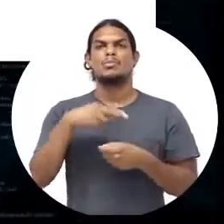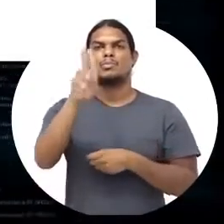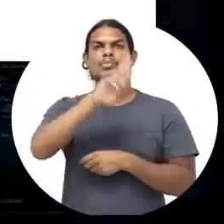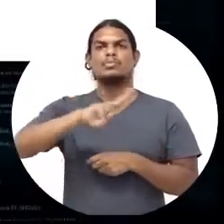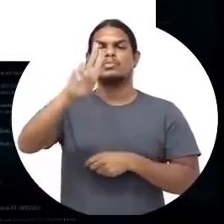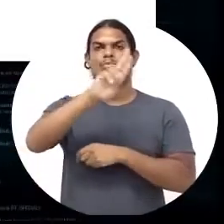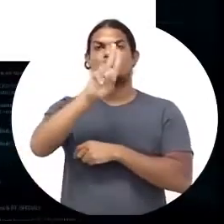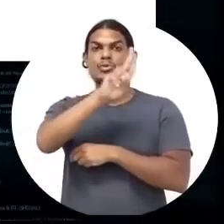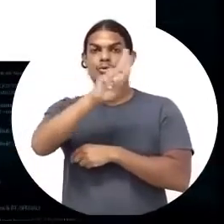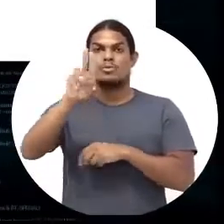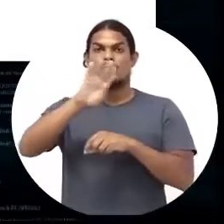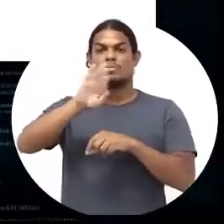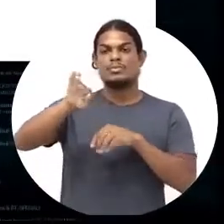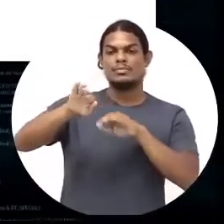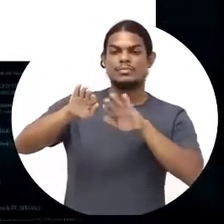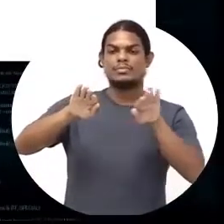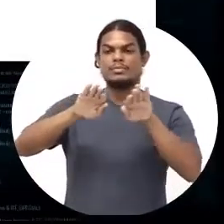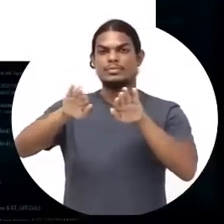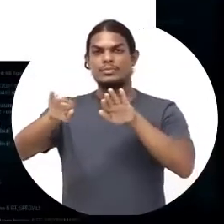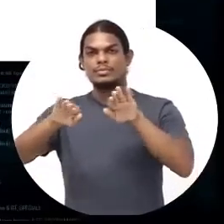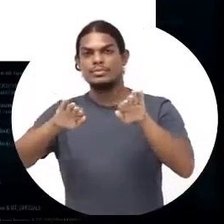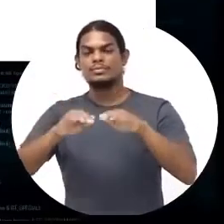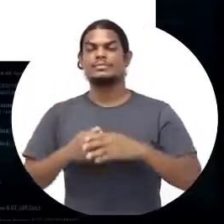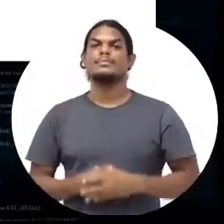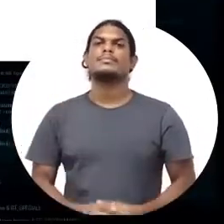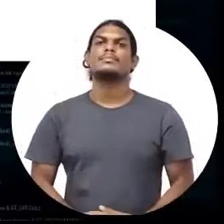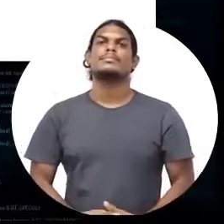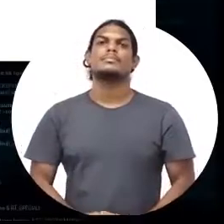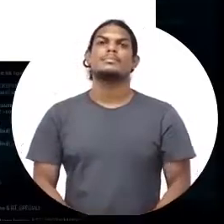nomes de arquivos.